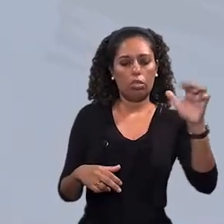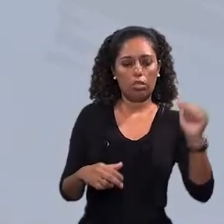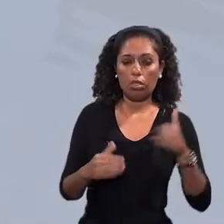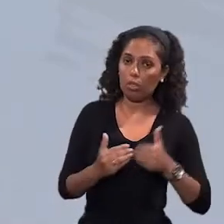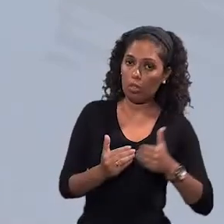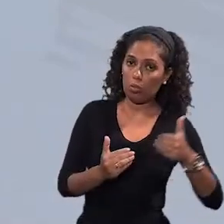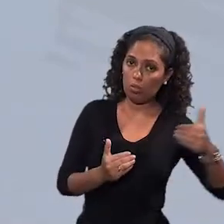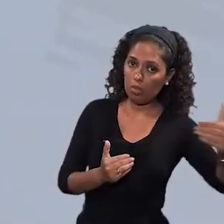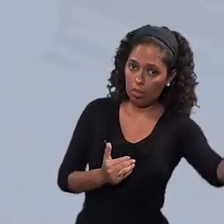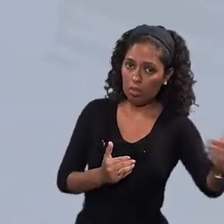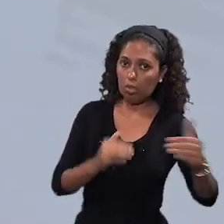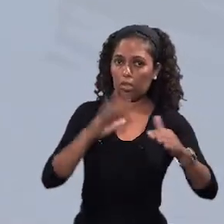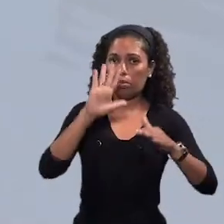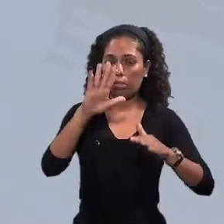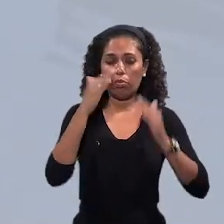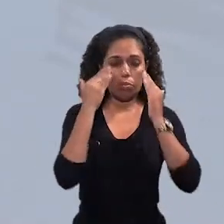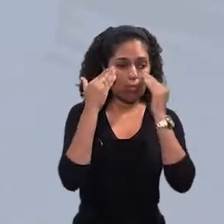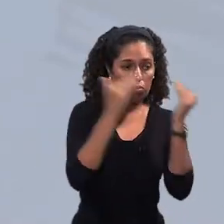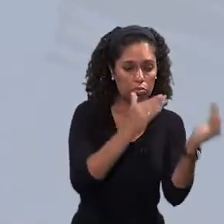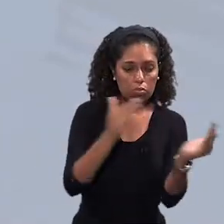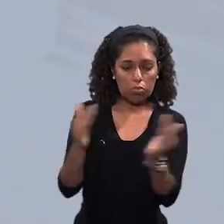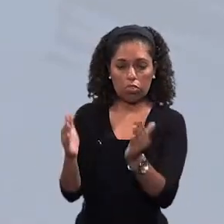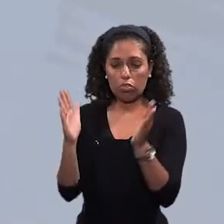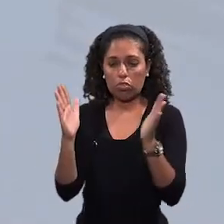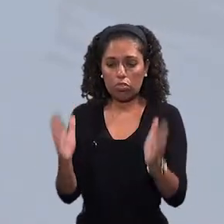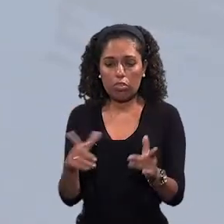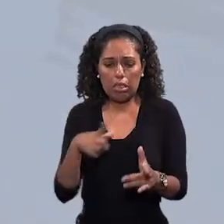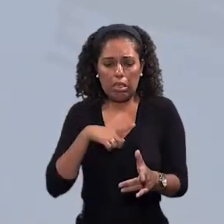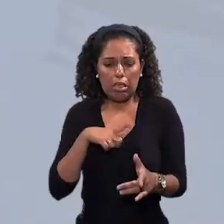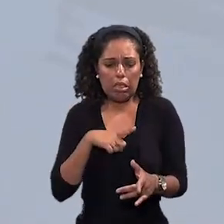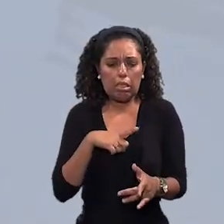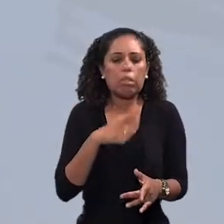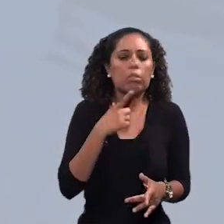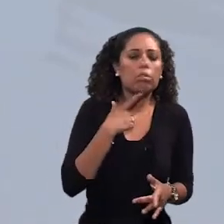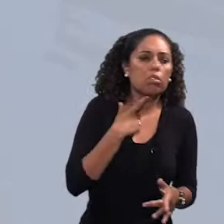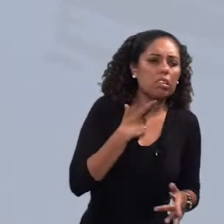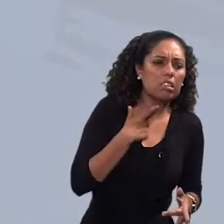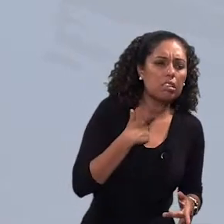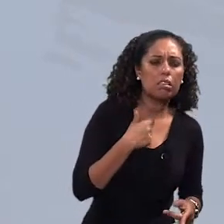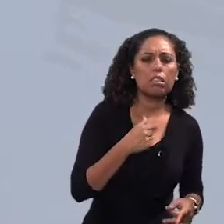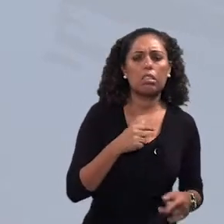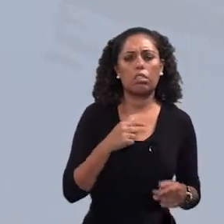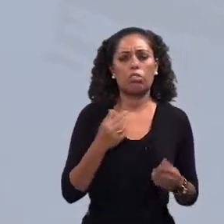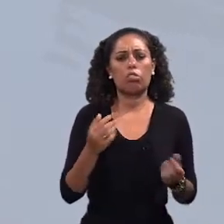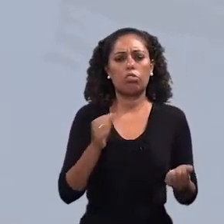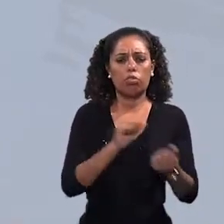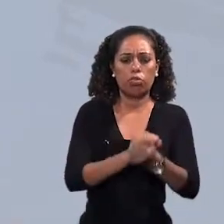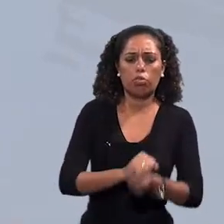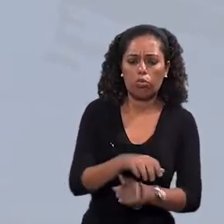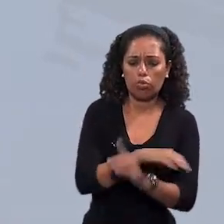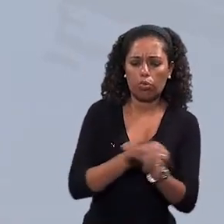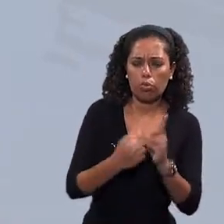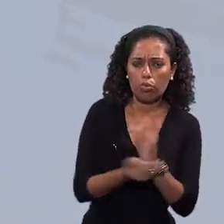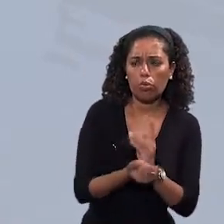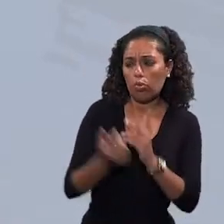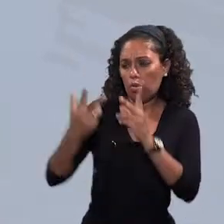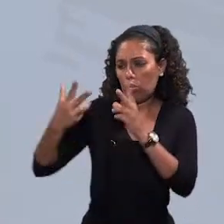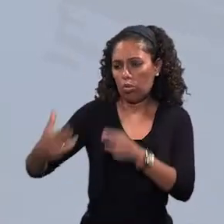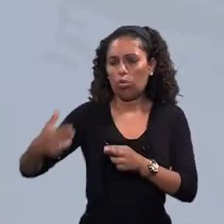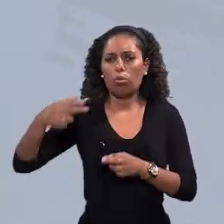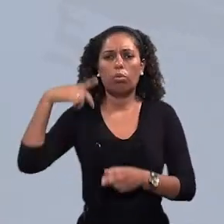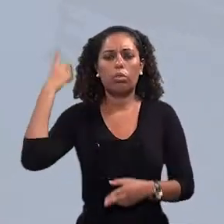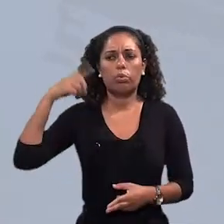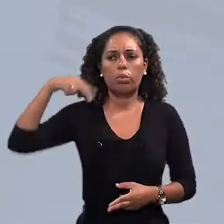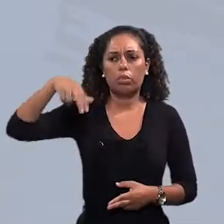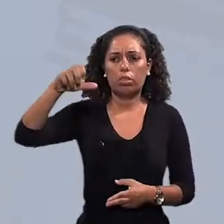Ferreirinha está começando, mas já demonstra também ter o interesse, tudo a favor da população, como é também o deputado